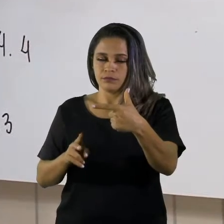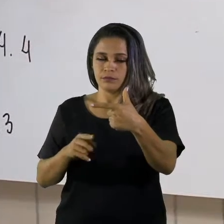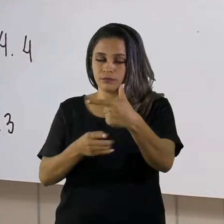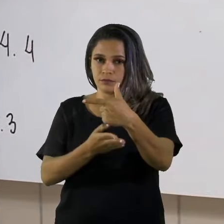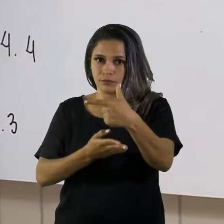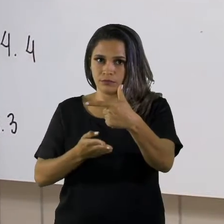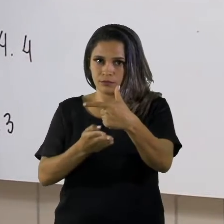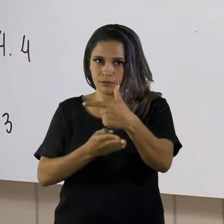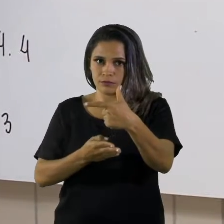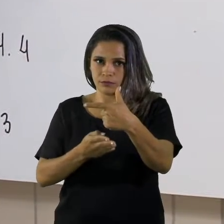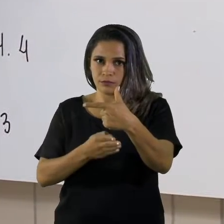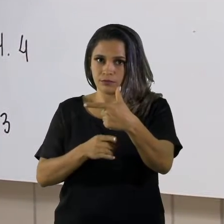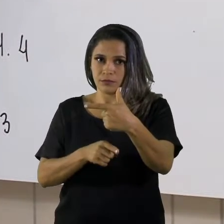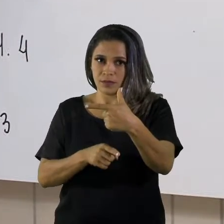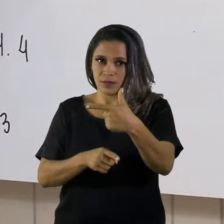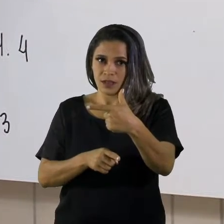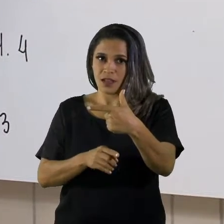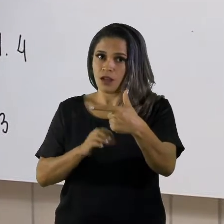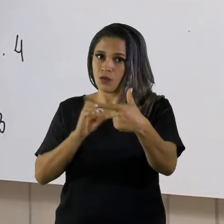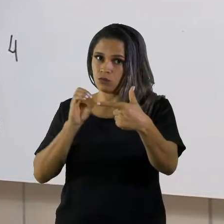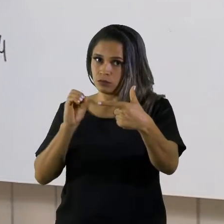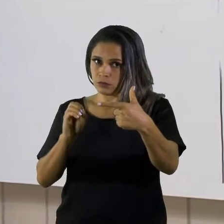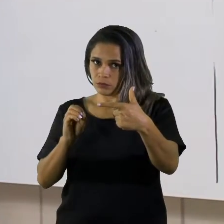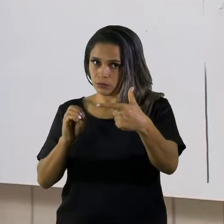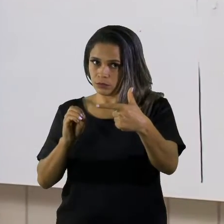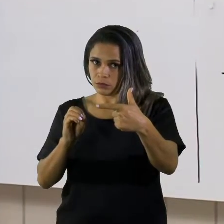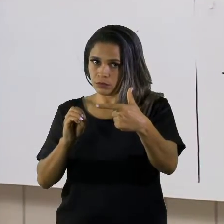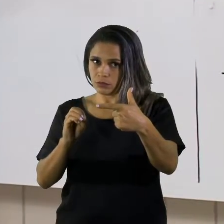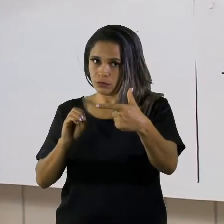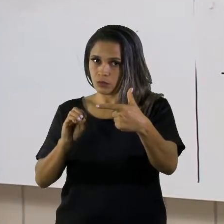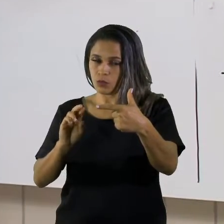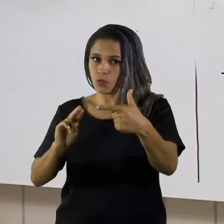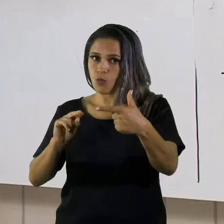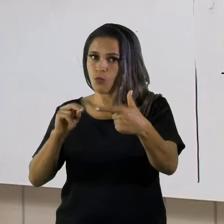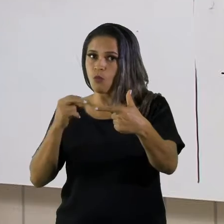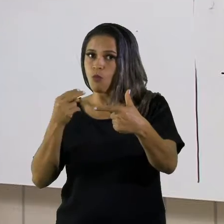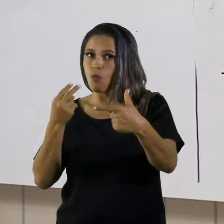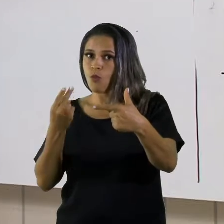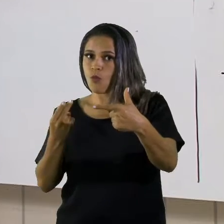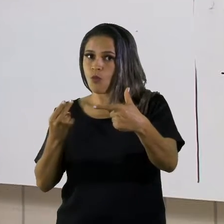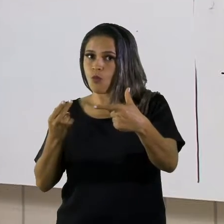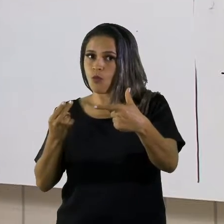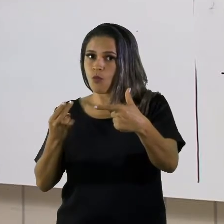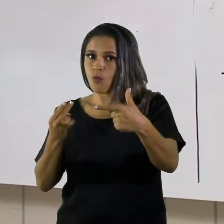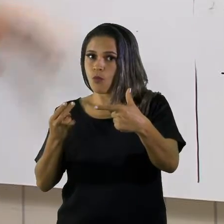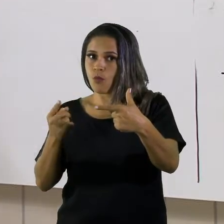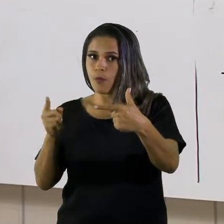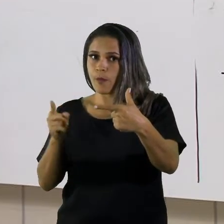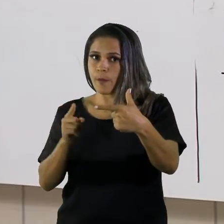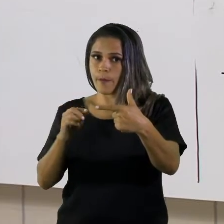que ser um número ou igual a zero, né? Ou então menor que o divisor.